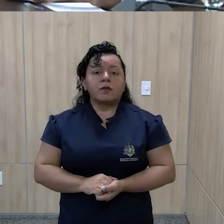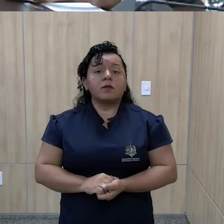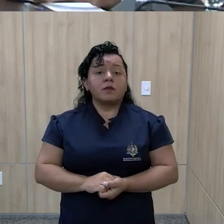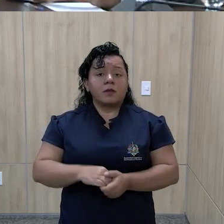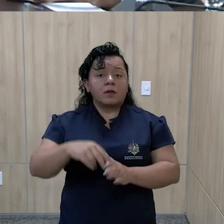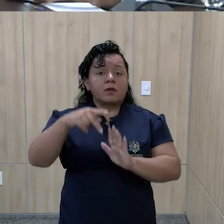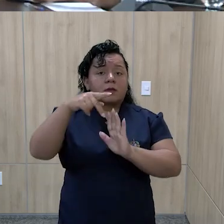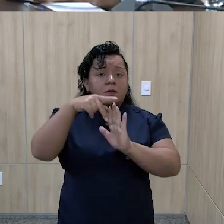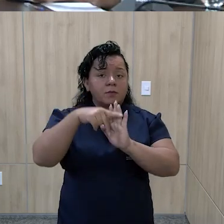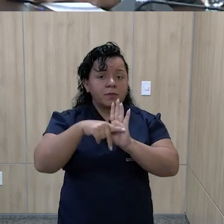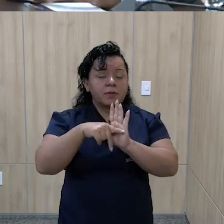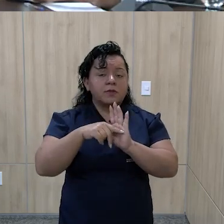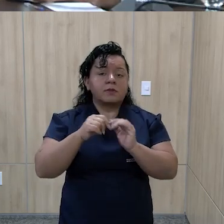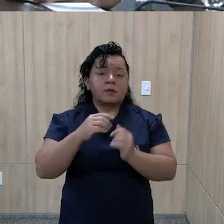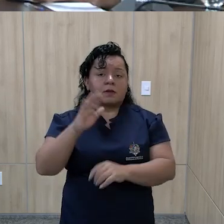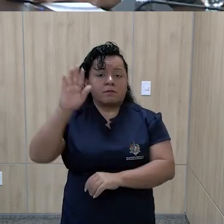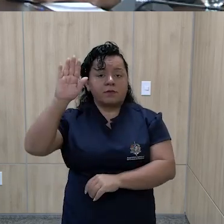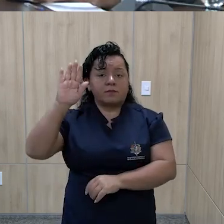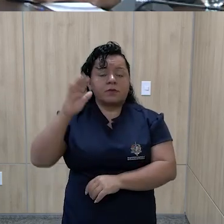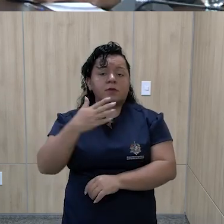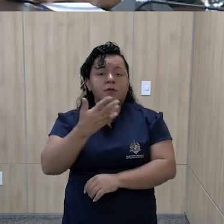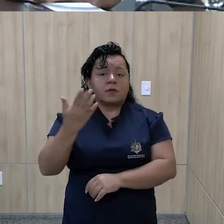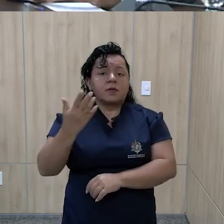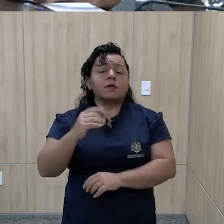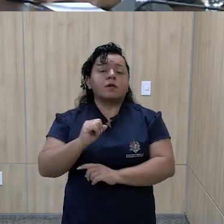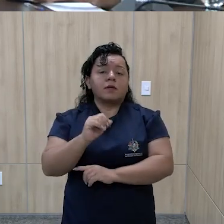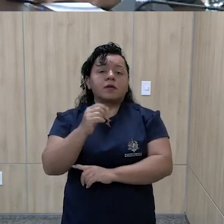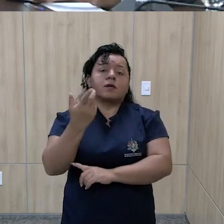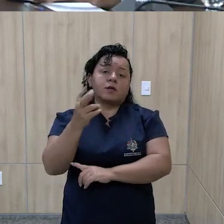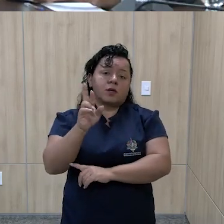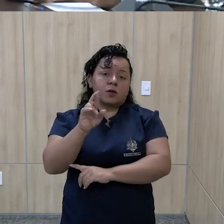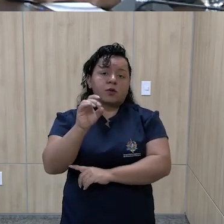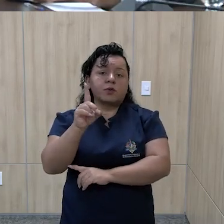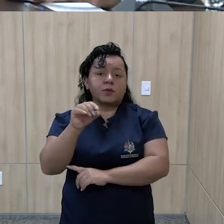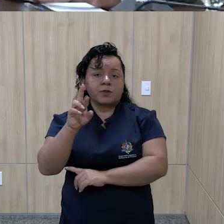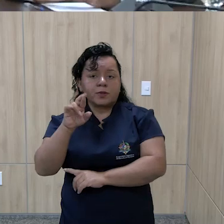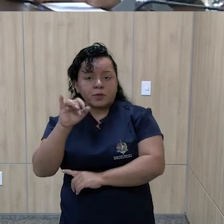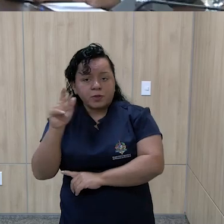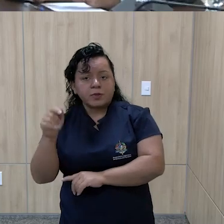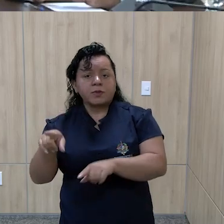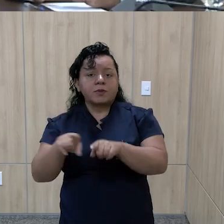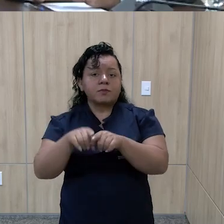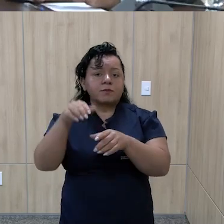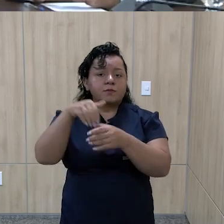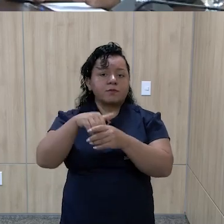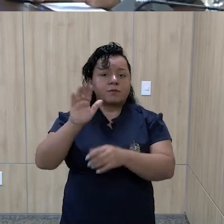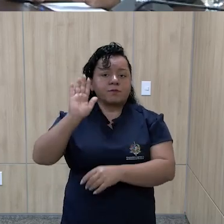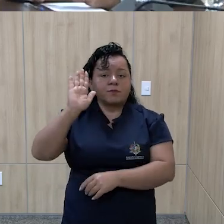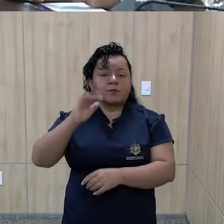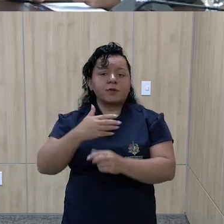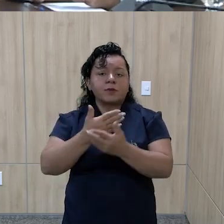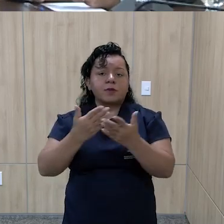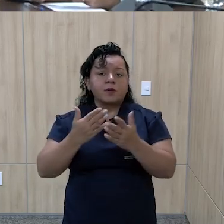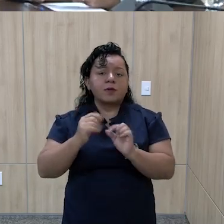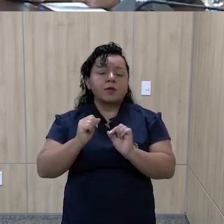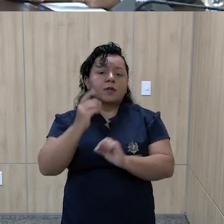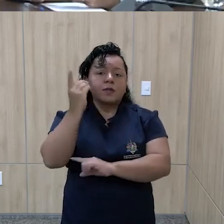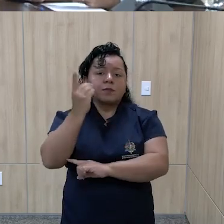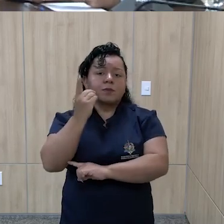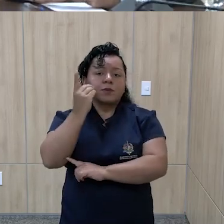o parecer favorável da deputada Thaíssa Deputado Rodrigo já fez a sua manifestação o voto favorável